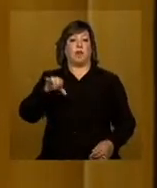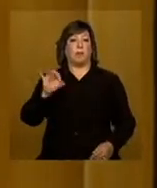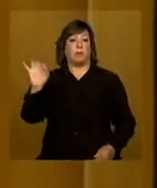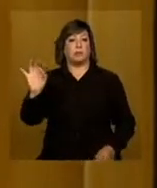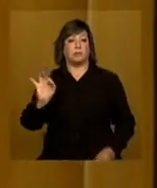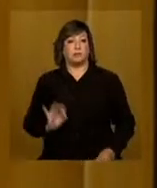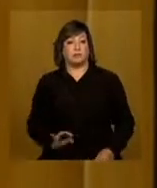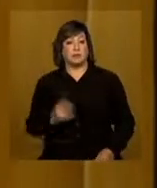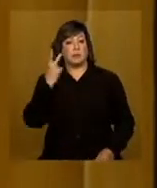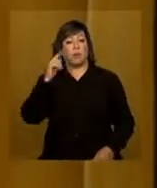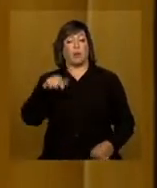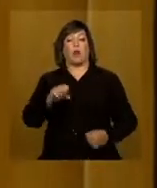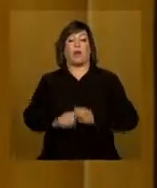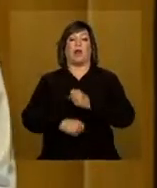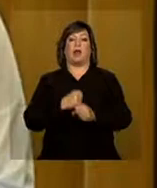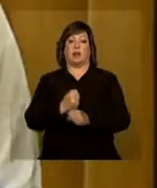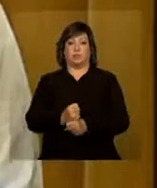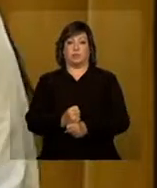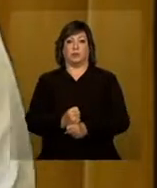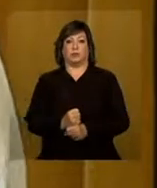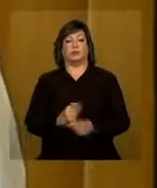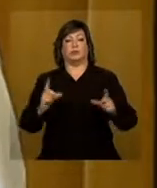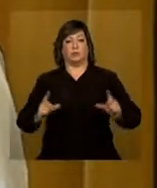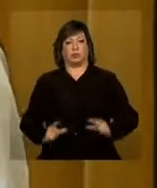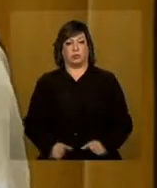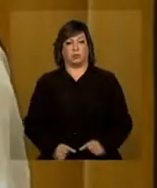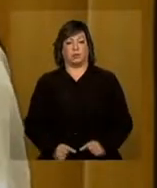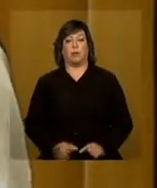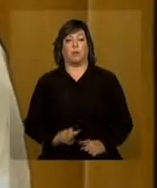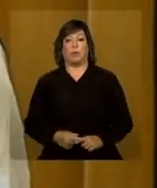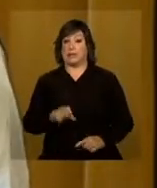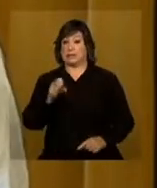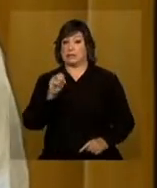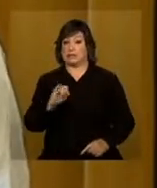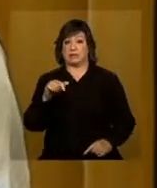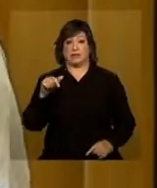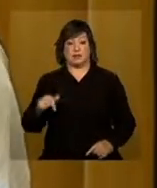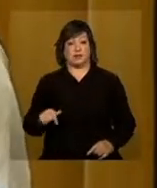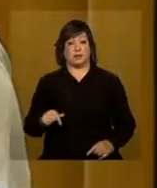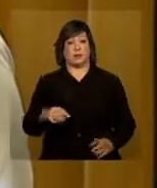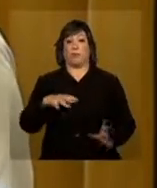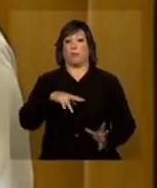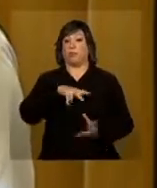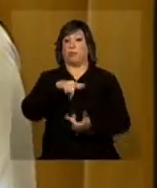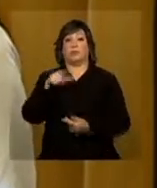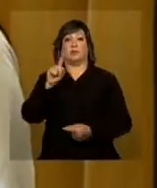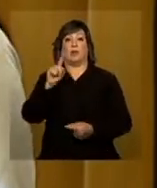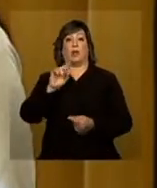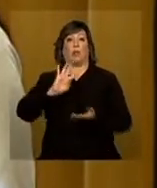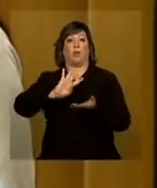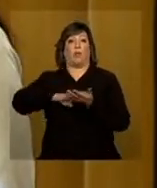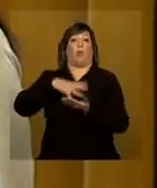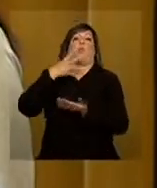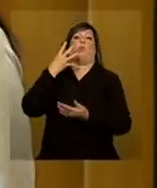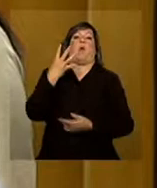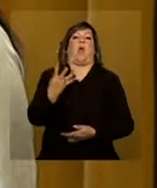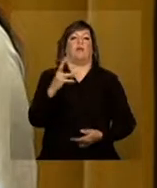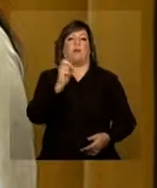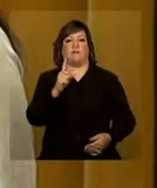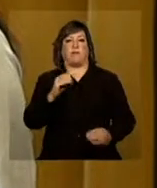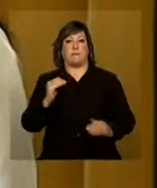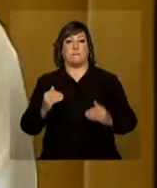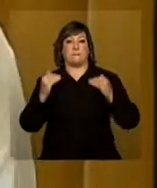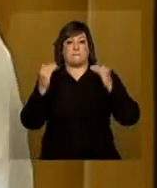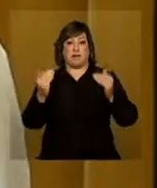3,9% ao ano. Se o mundo não quadruplicar essa tendência, o